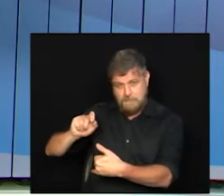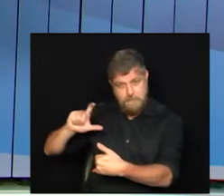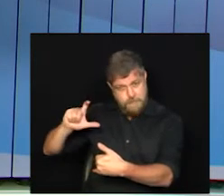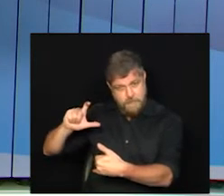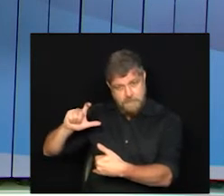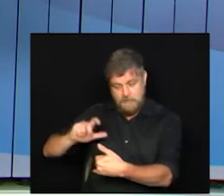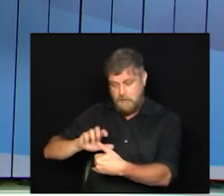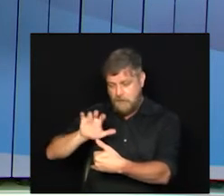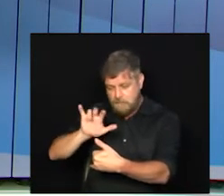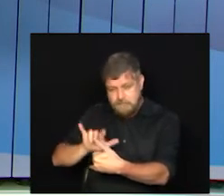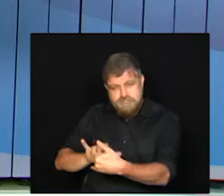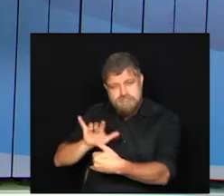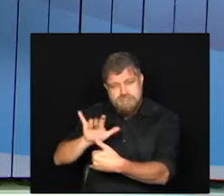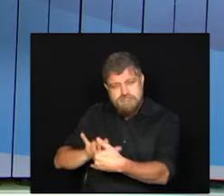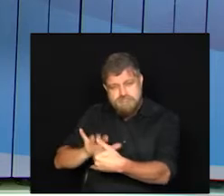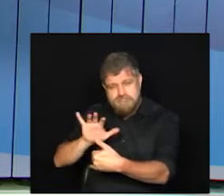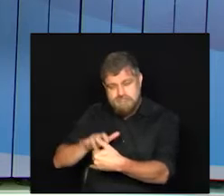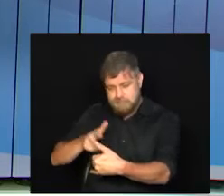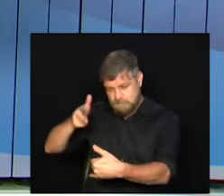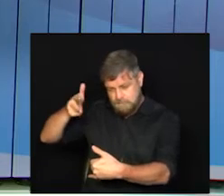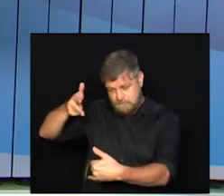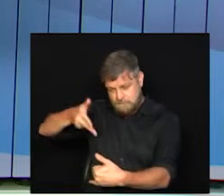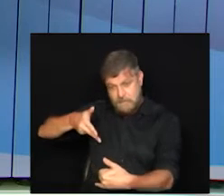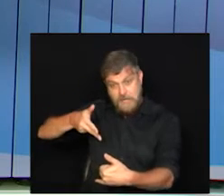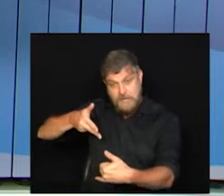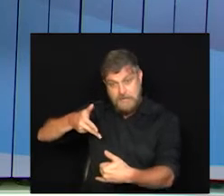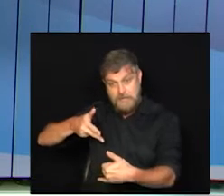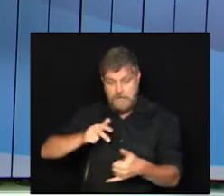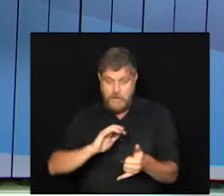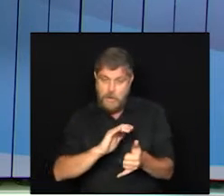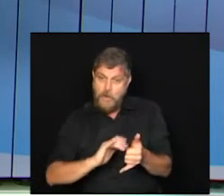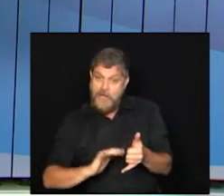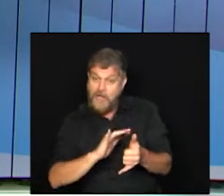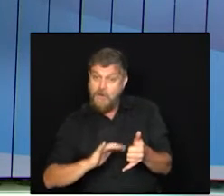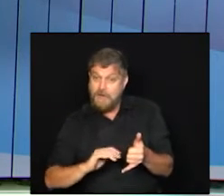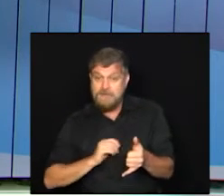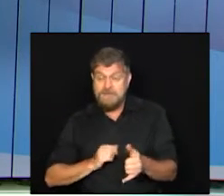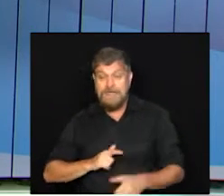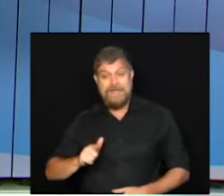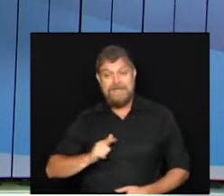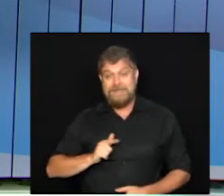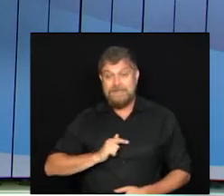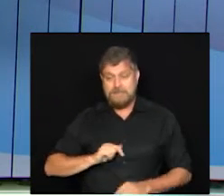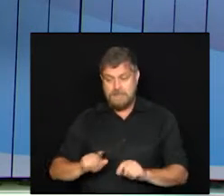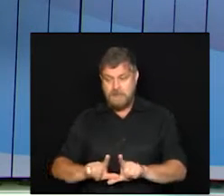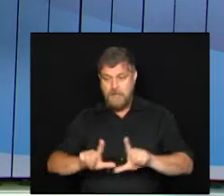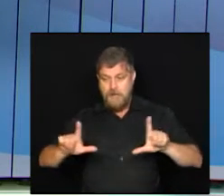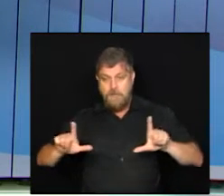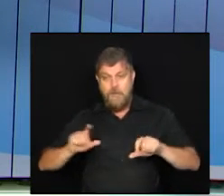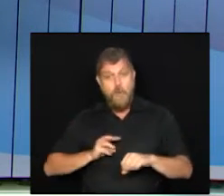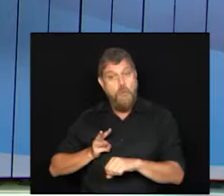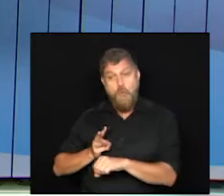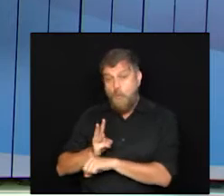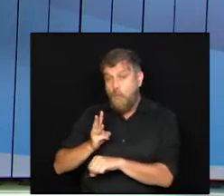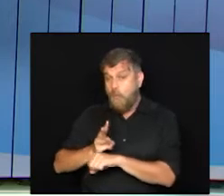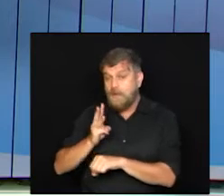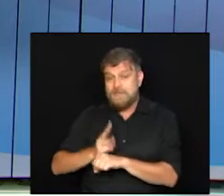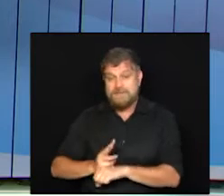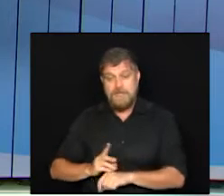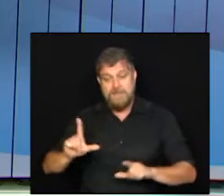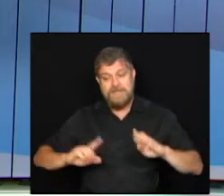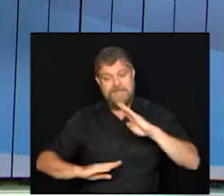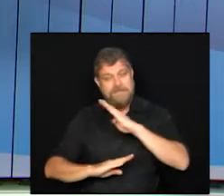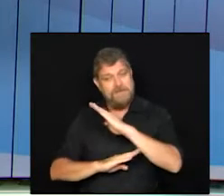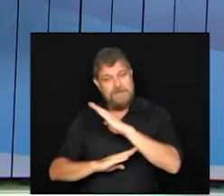como se fosse tirar uma foto, e aí você mira aqui para este QR Code e já vai aparecer na sua tela o WhatsApp TV Câmara